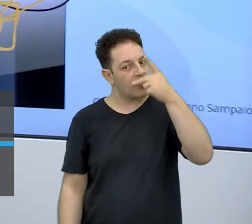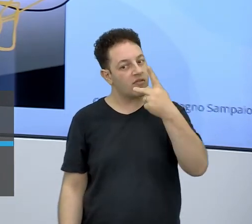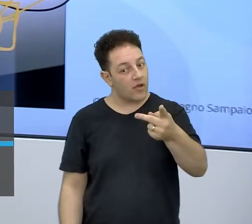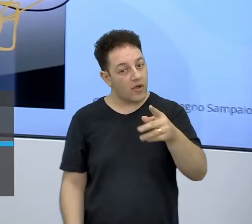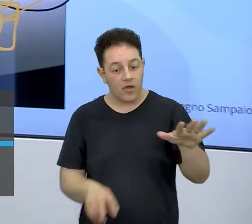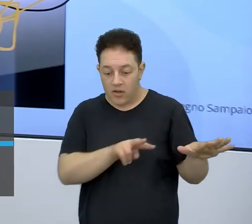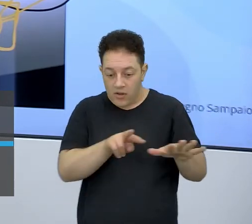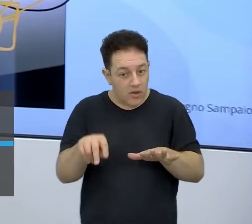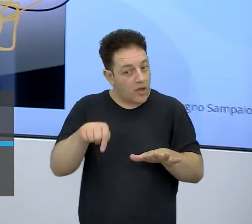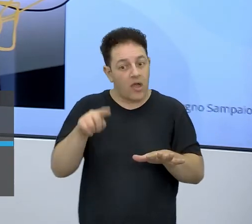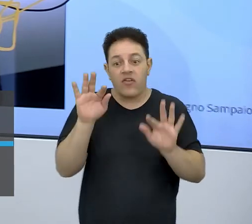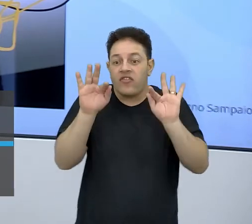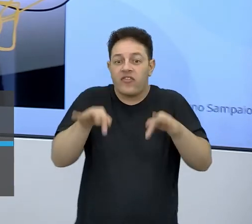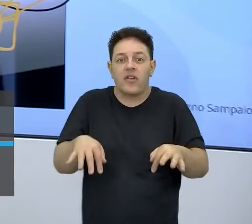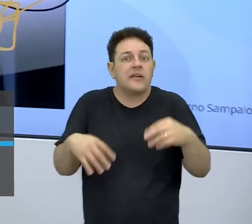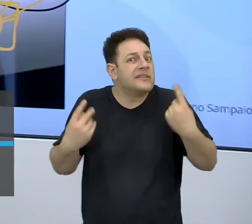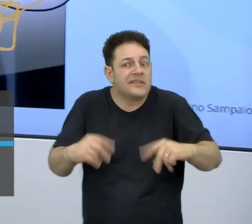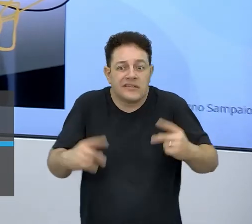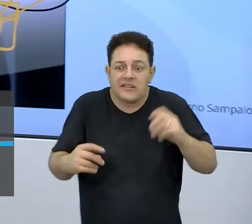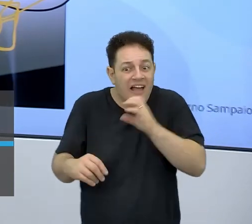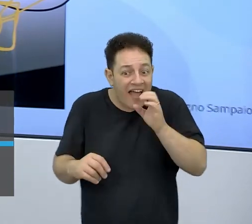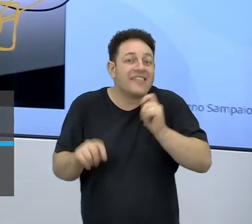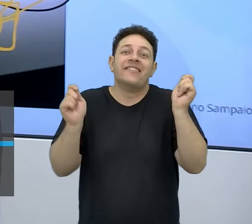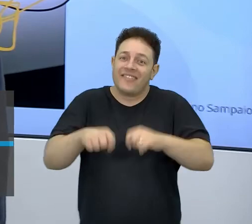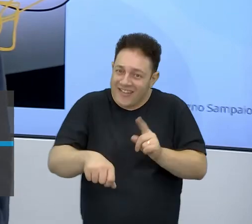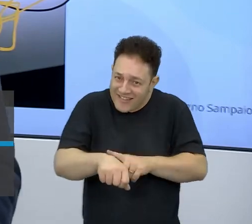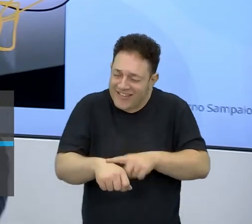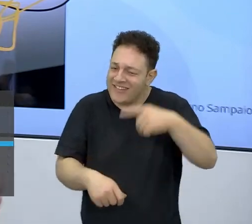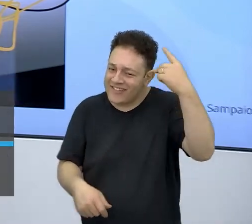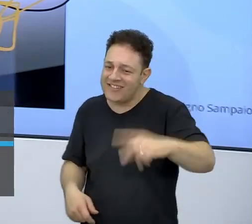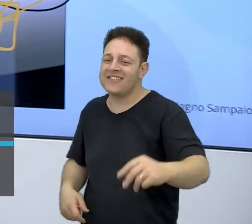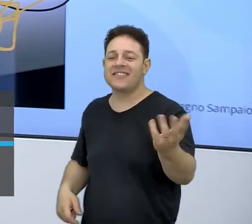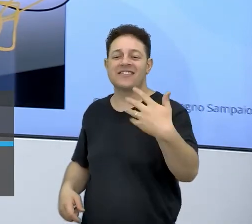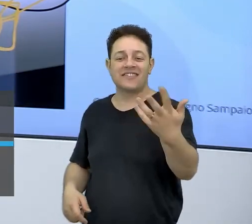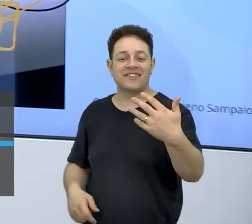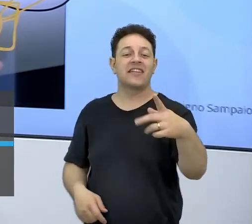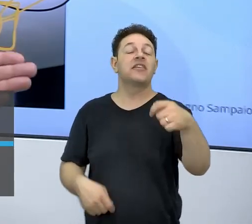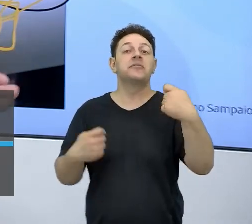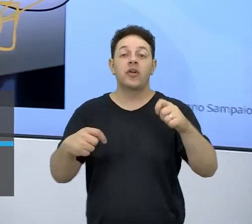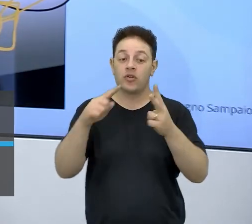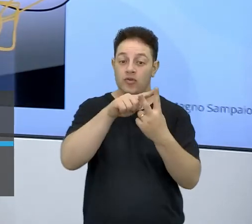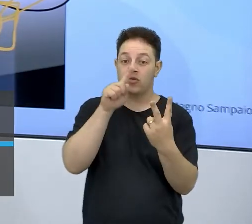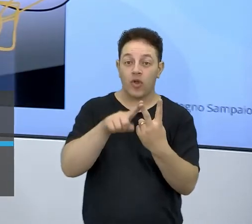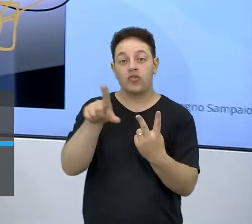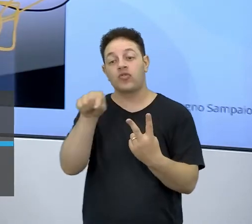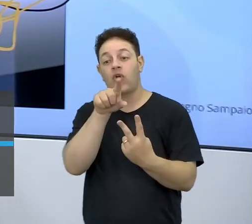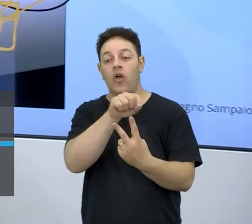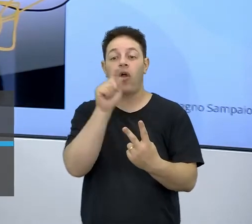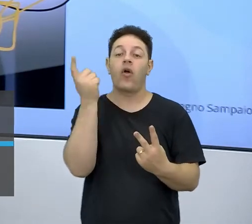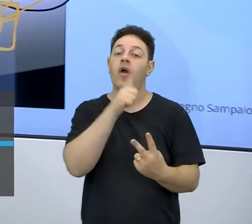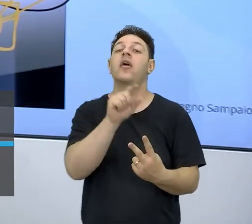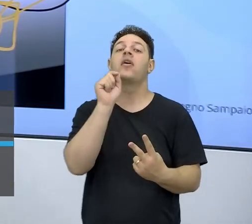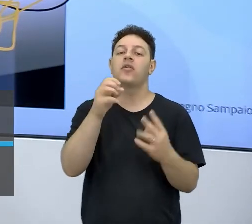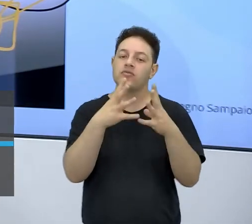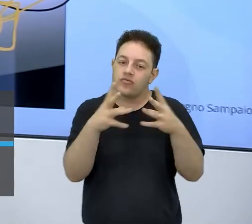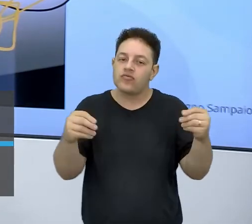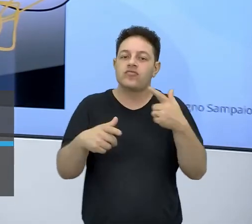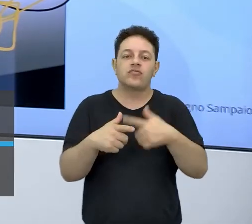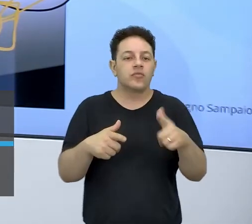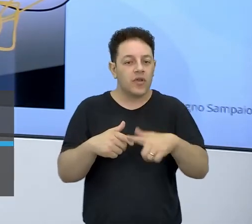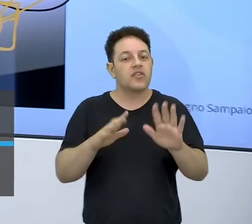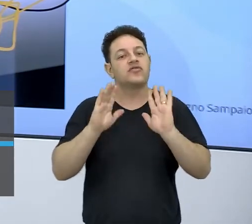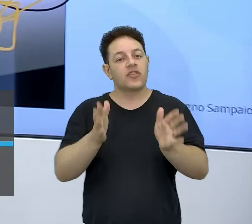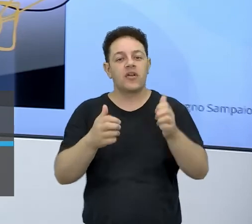está na semana final. Corre que ainda dá tempo, rapaz. A gente precisa dessas duas opções para resolver esse problema. A